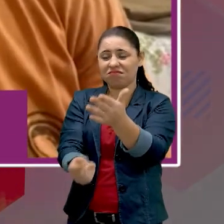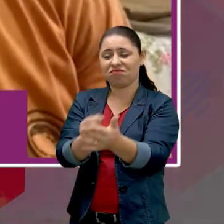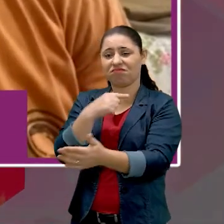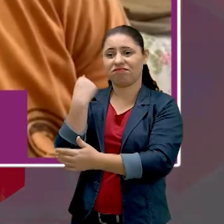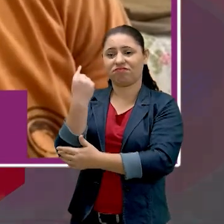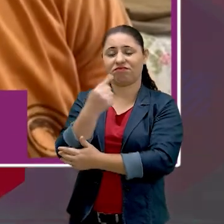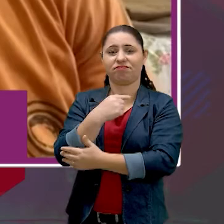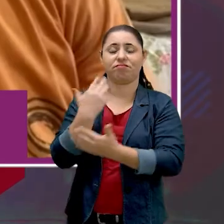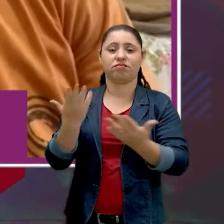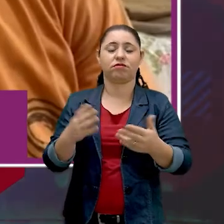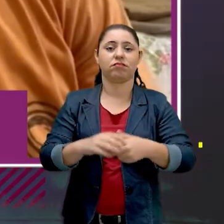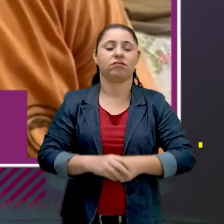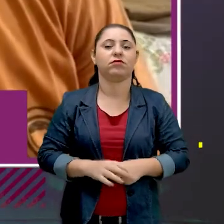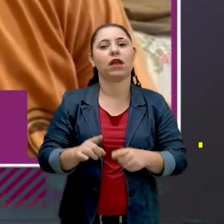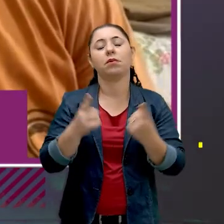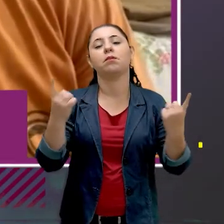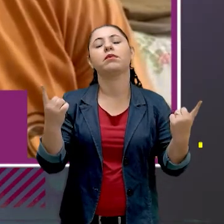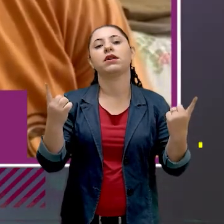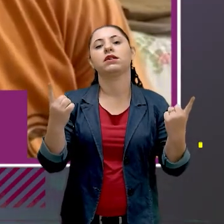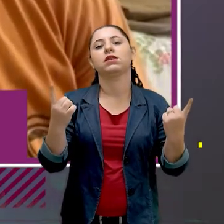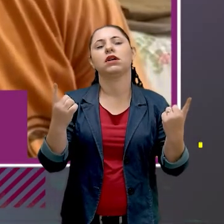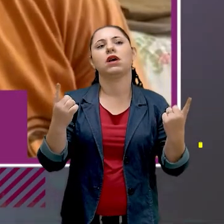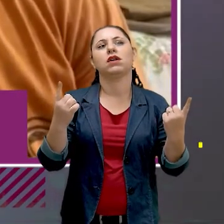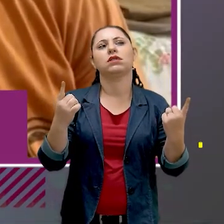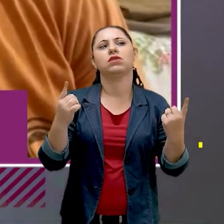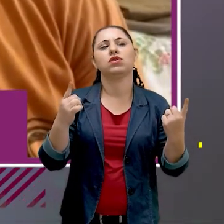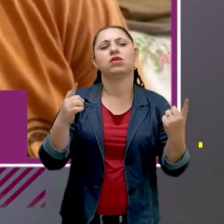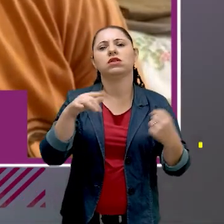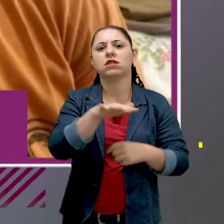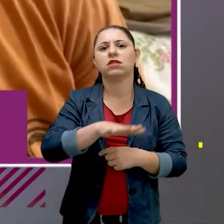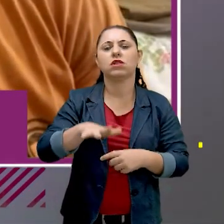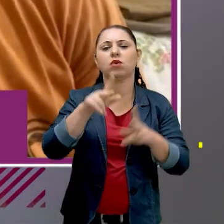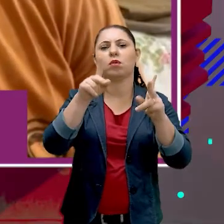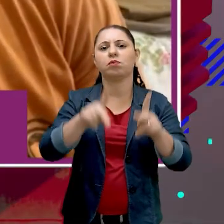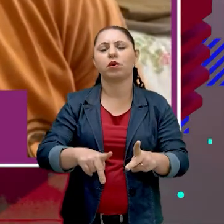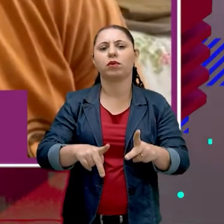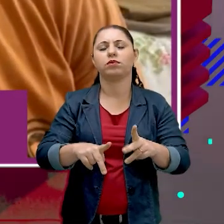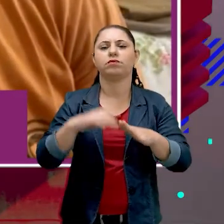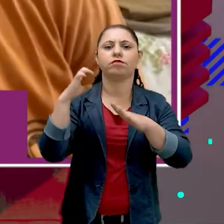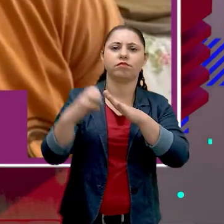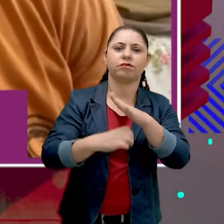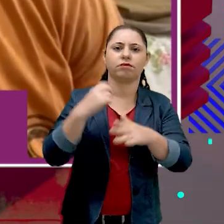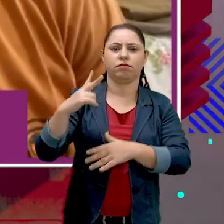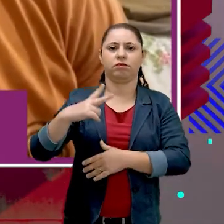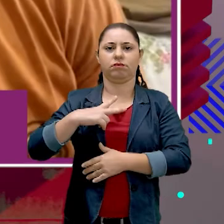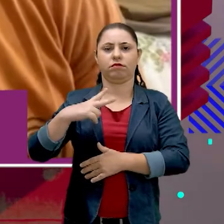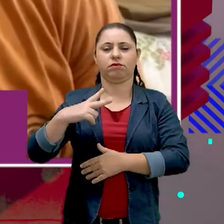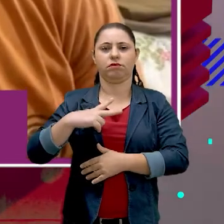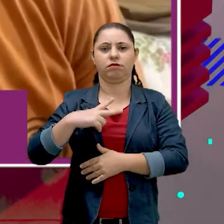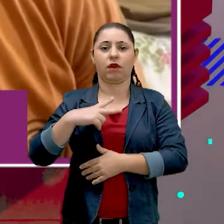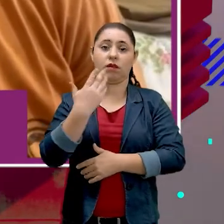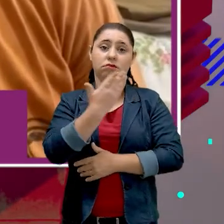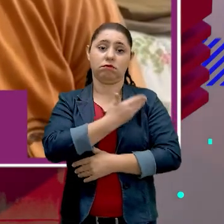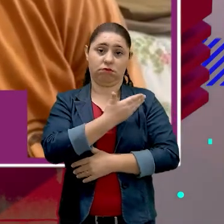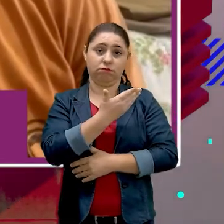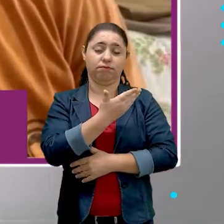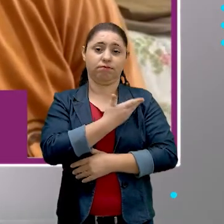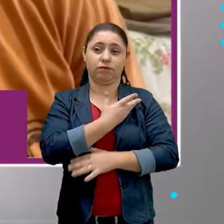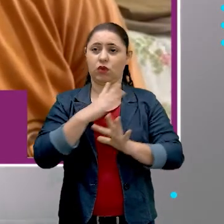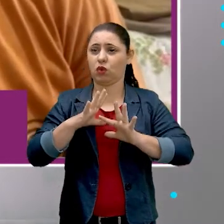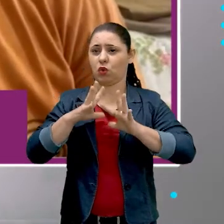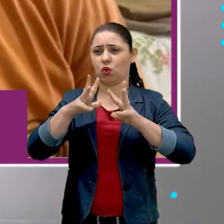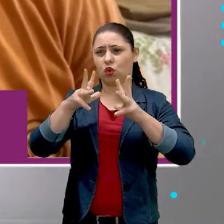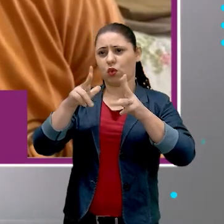Mas, assim, nos corredores das repartições públicas, nas empresas privadas, entre amigos, todos